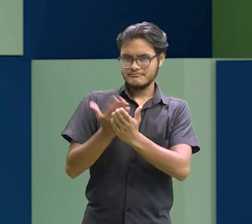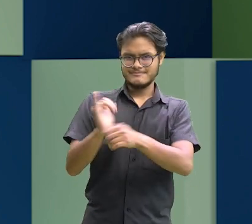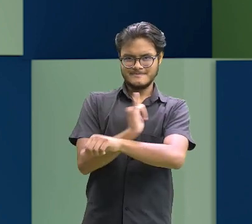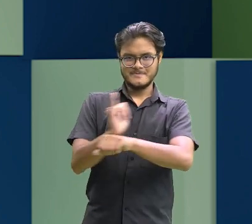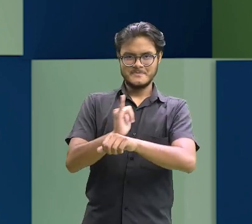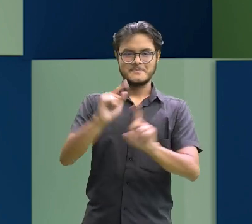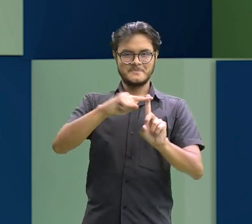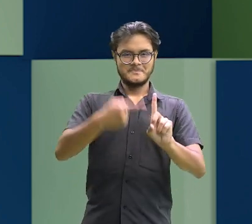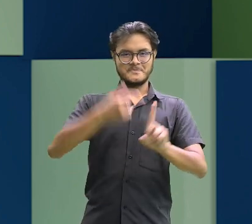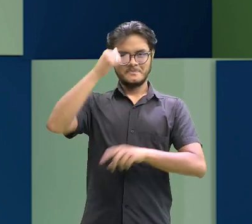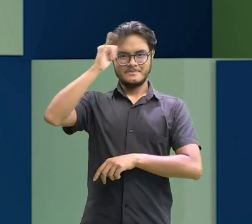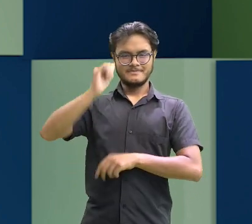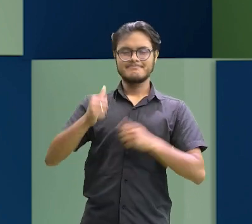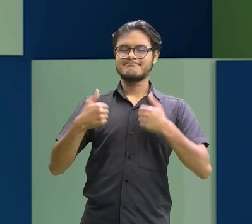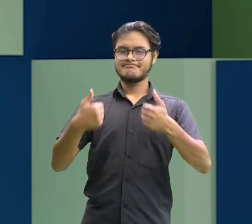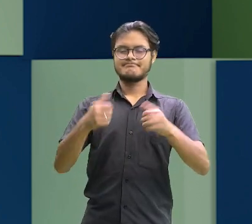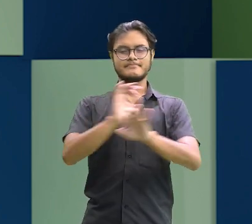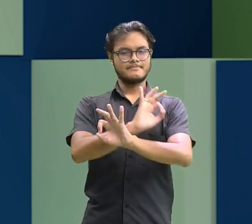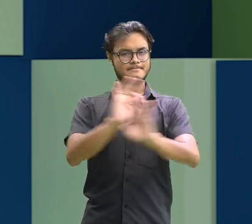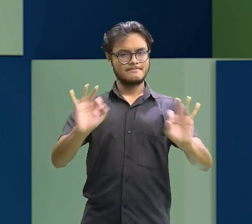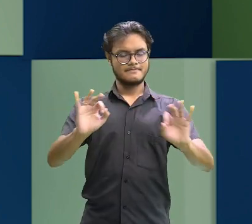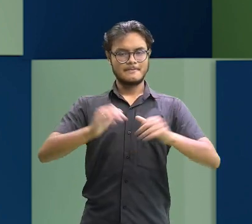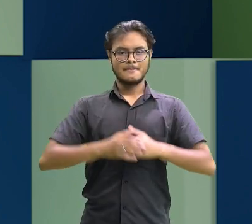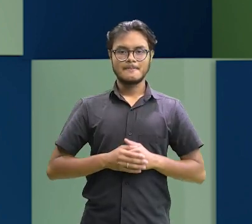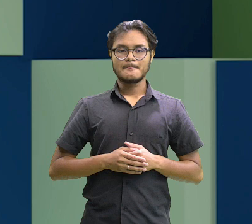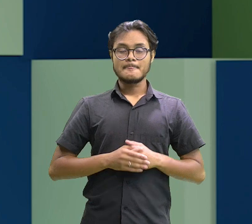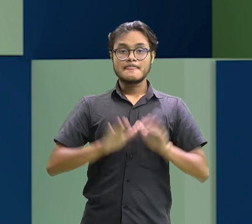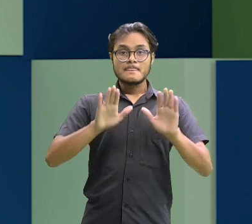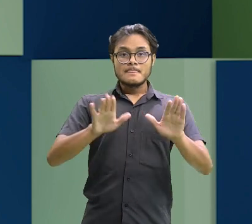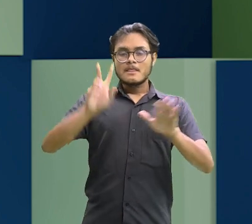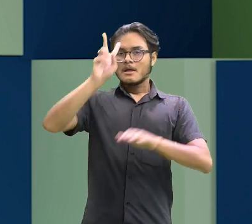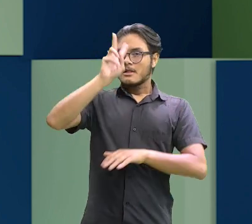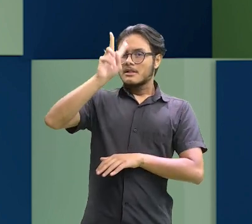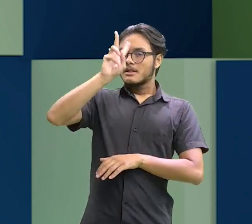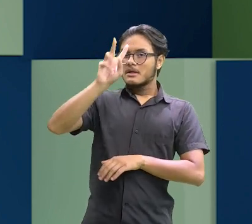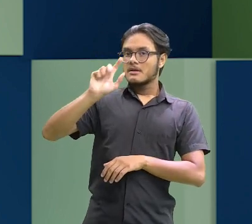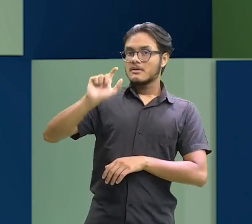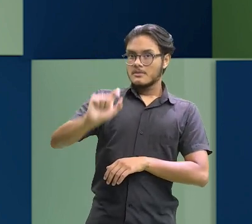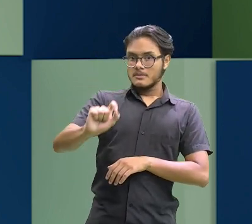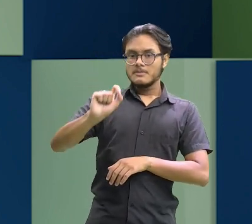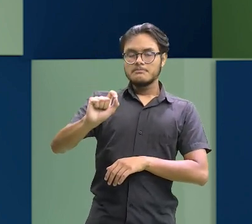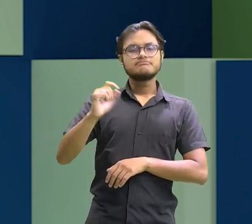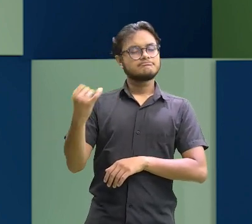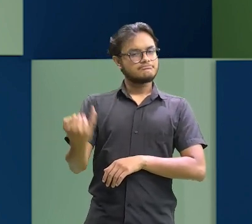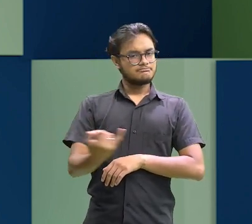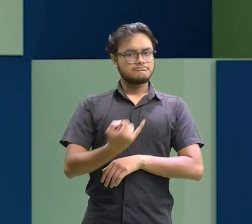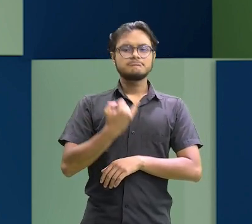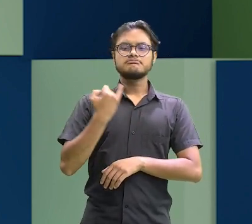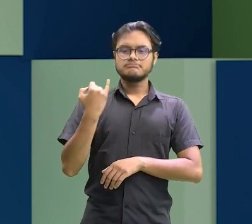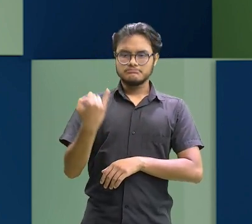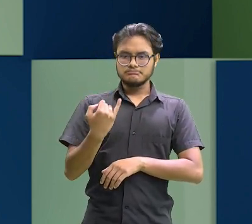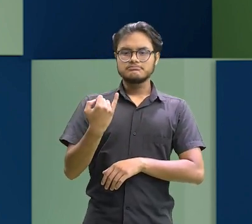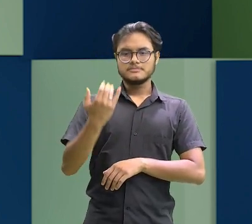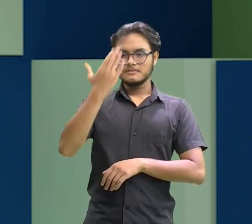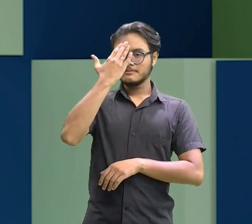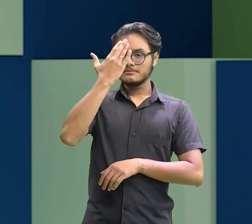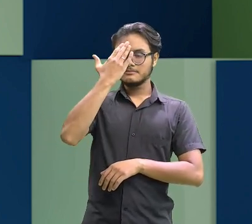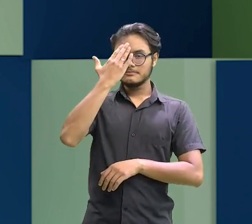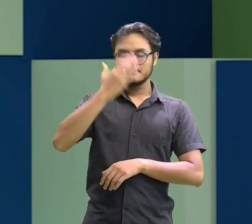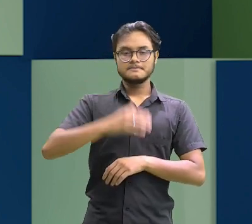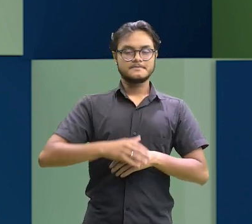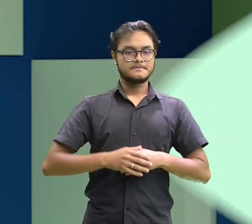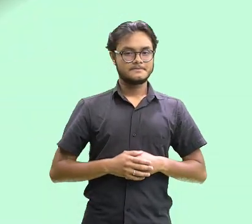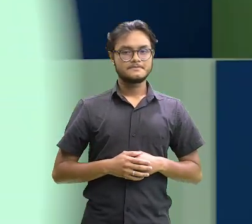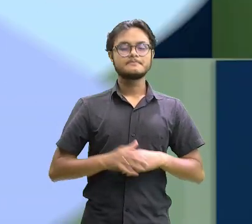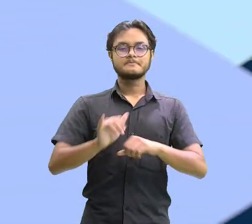né? Top de linha, beleza? Não esqueça desses detalhes extremamente importantes que nós falamos para vocês sobre